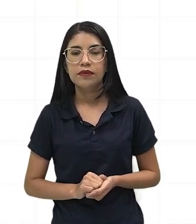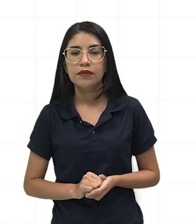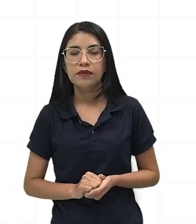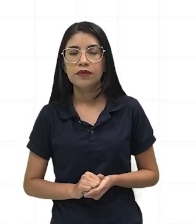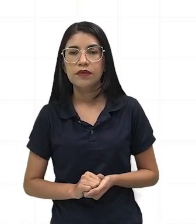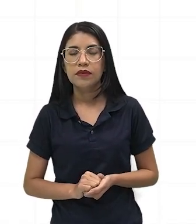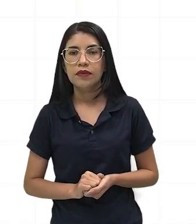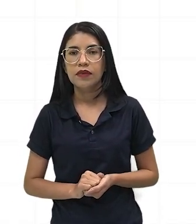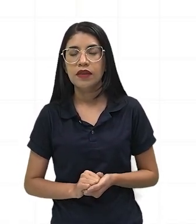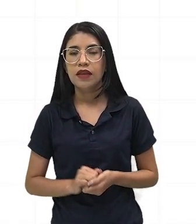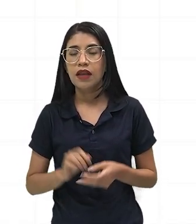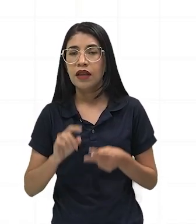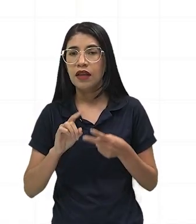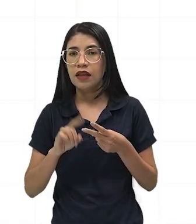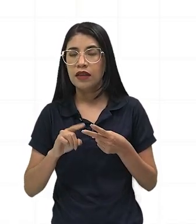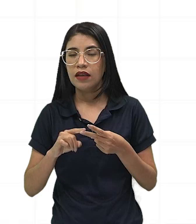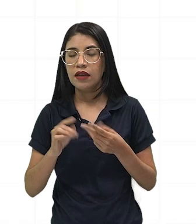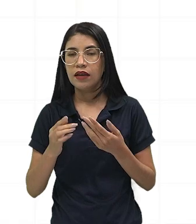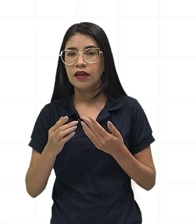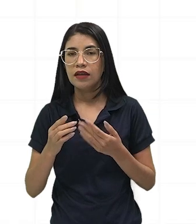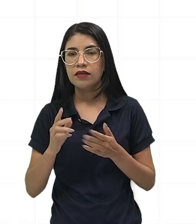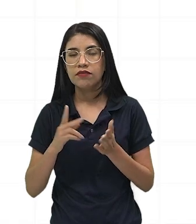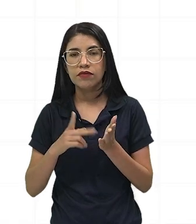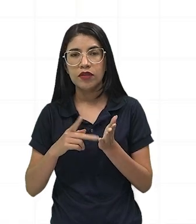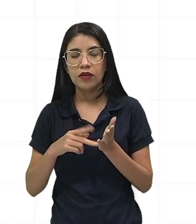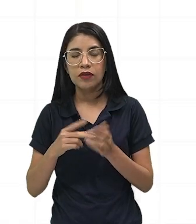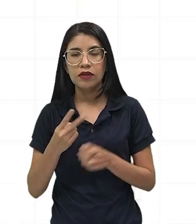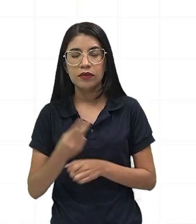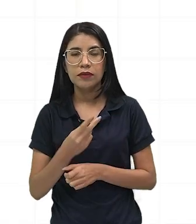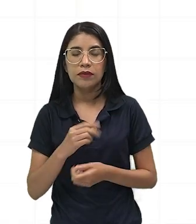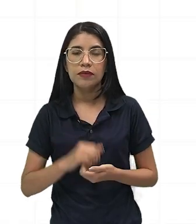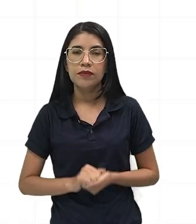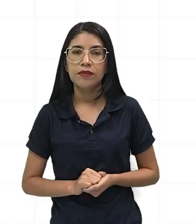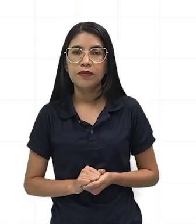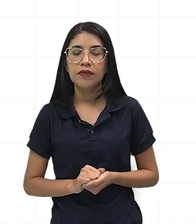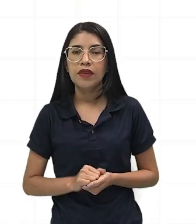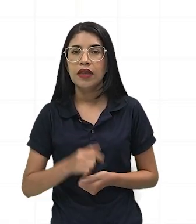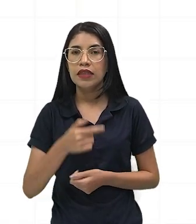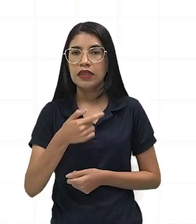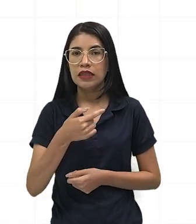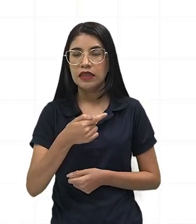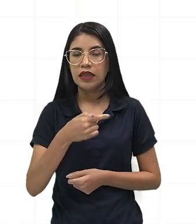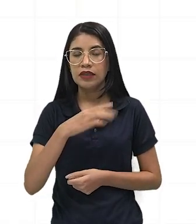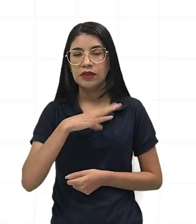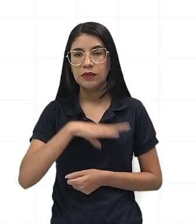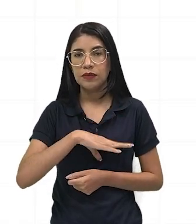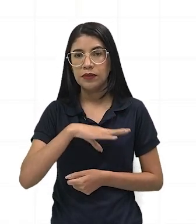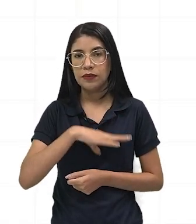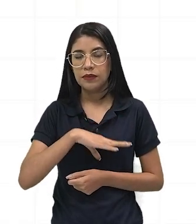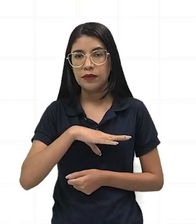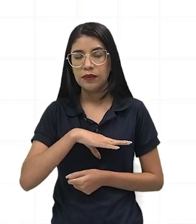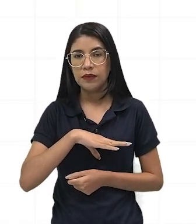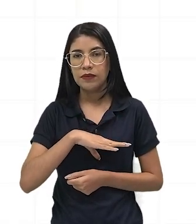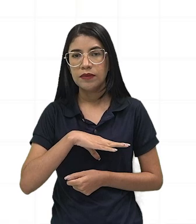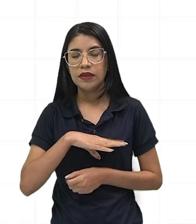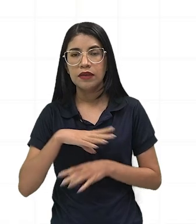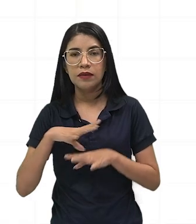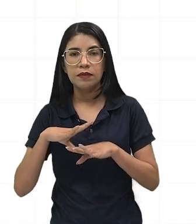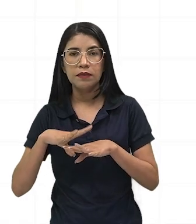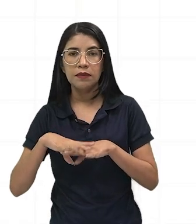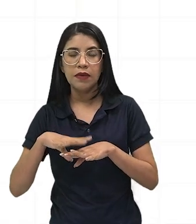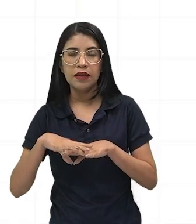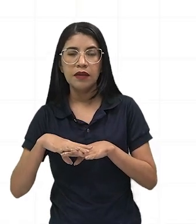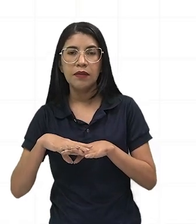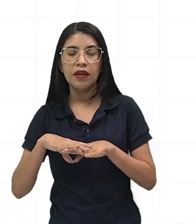Agora, na segunda nota dele, ele tirou 7 de língua portuguesa. E em matemática,